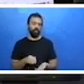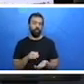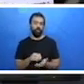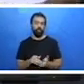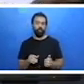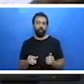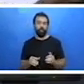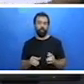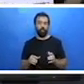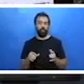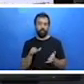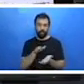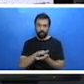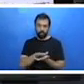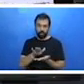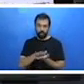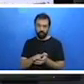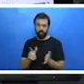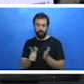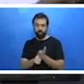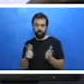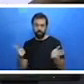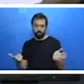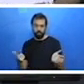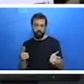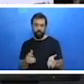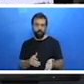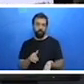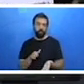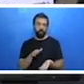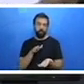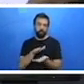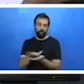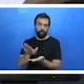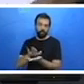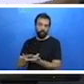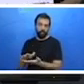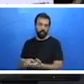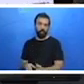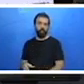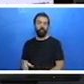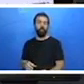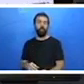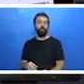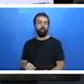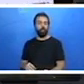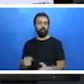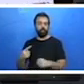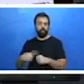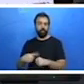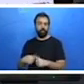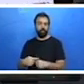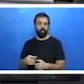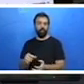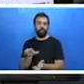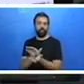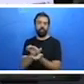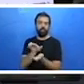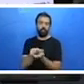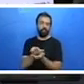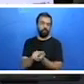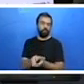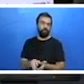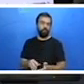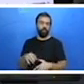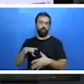de um jornal, onde imprimir resolveu. Na cidade de Recife, assim o cordel nasceu.